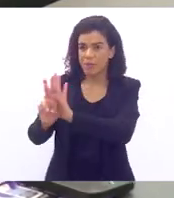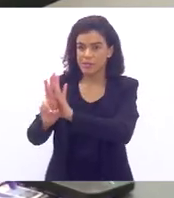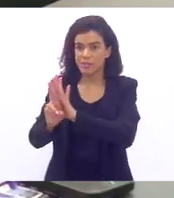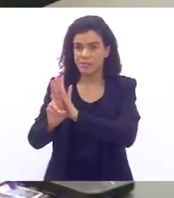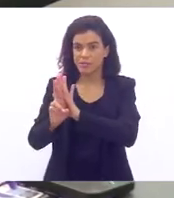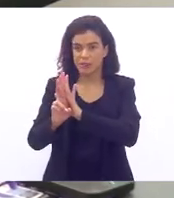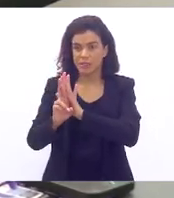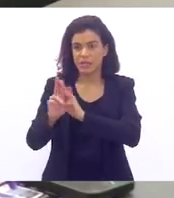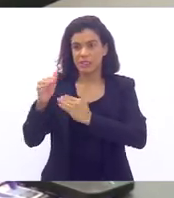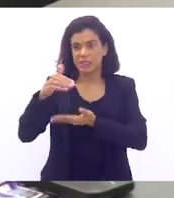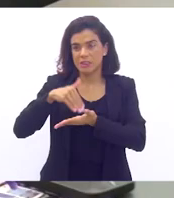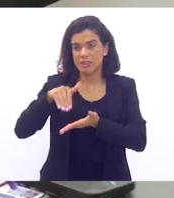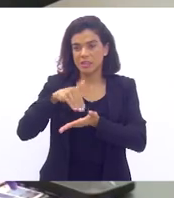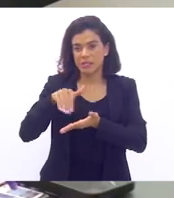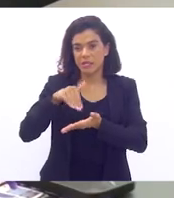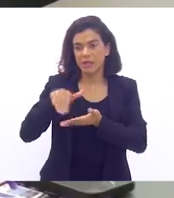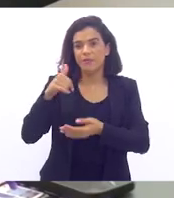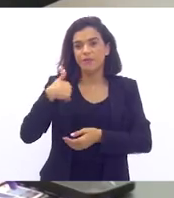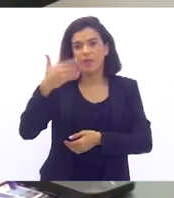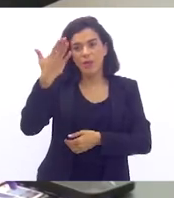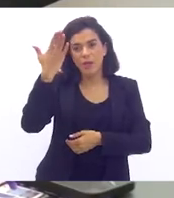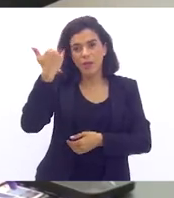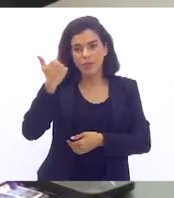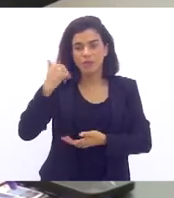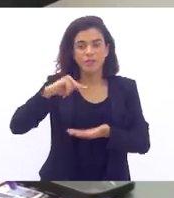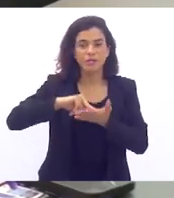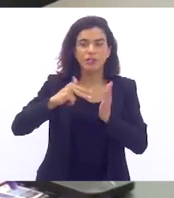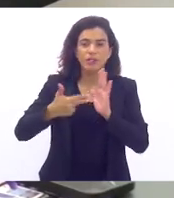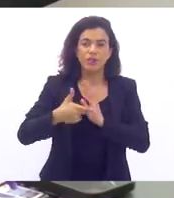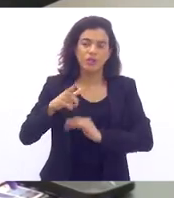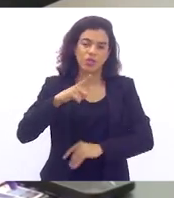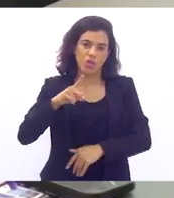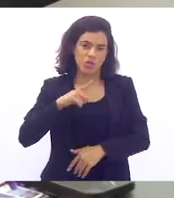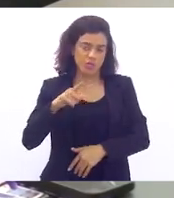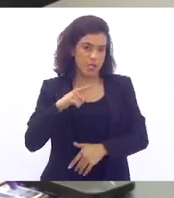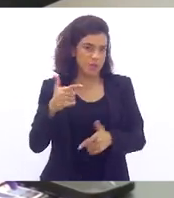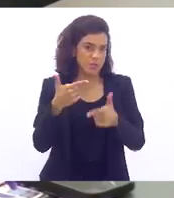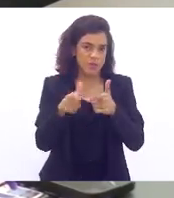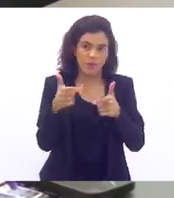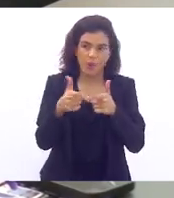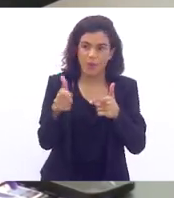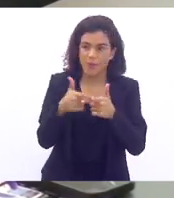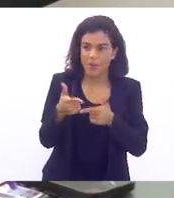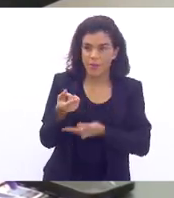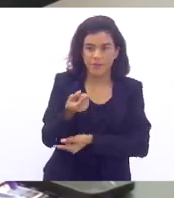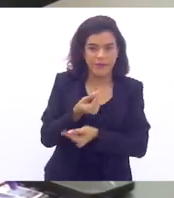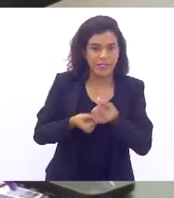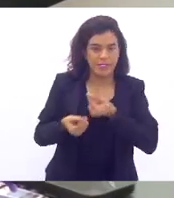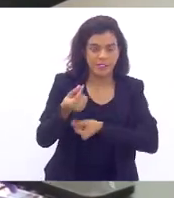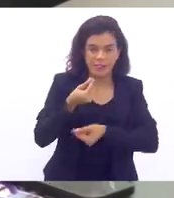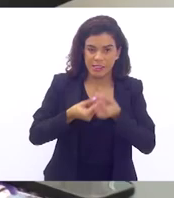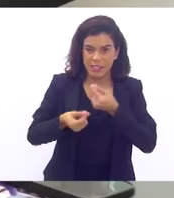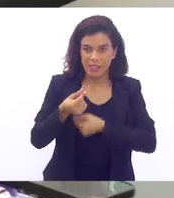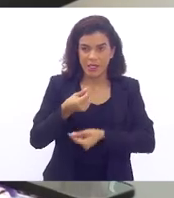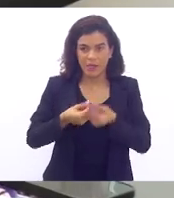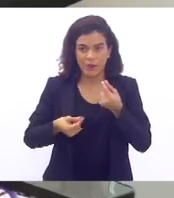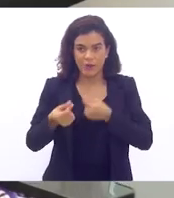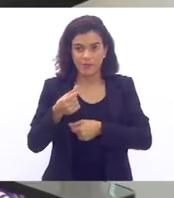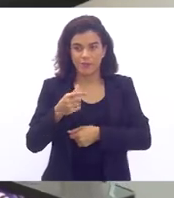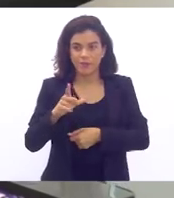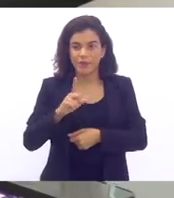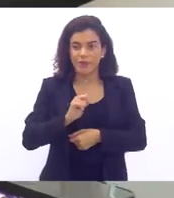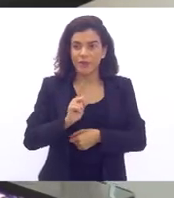e sei muito bem o que isso representa nós temos um impacto financeiro que nós temos que lidar com isso nós temos uma